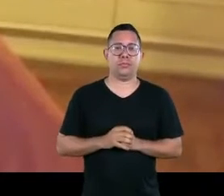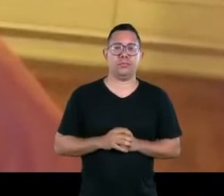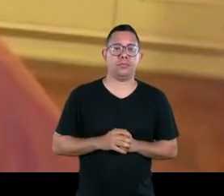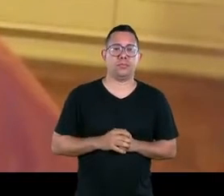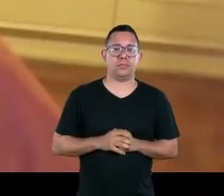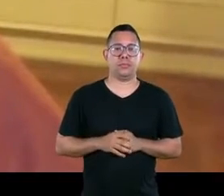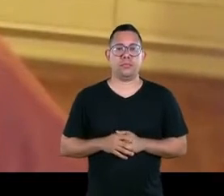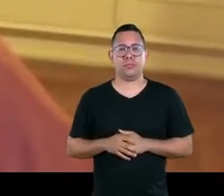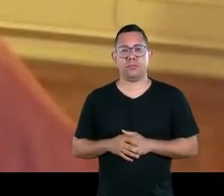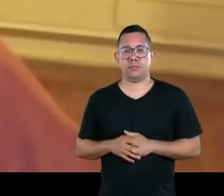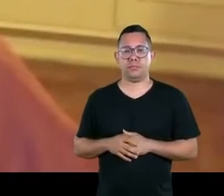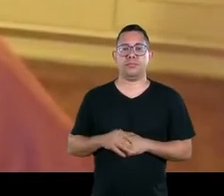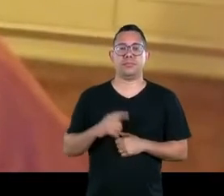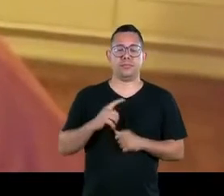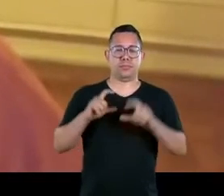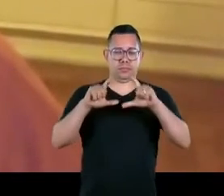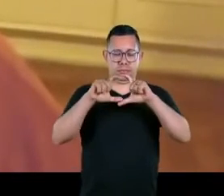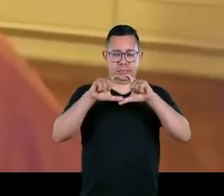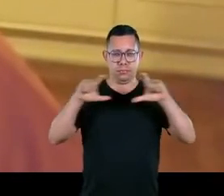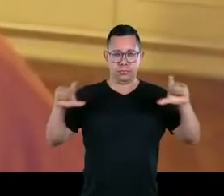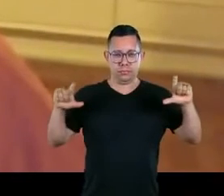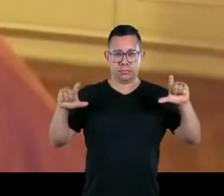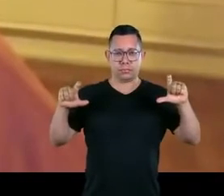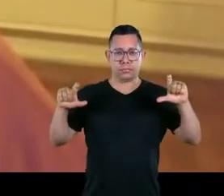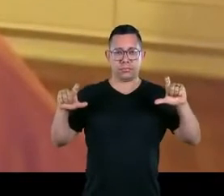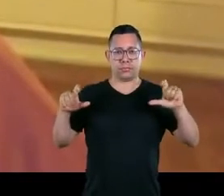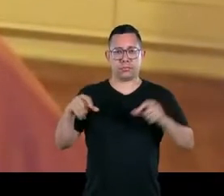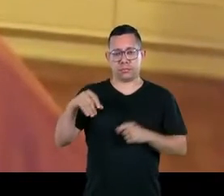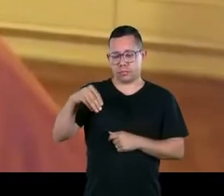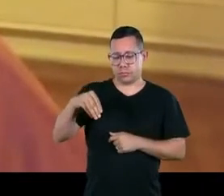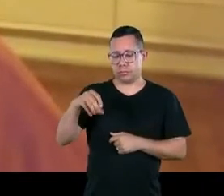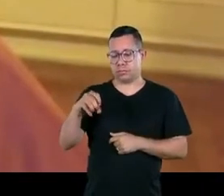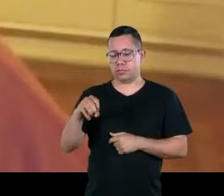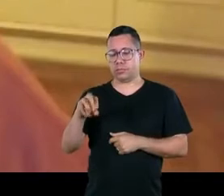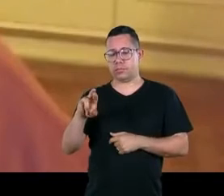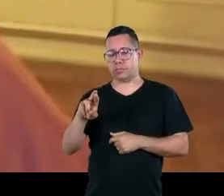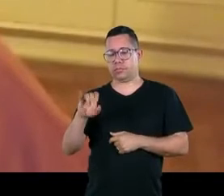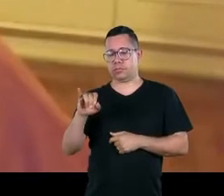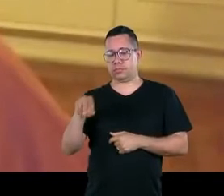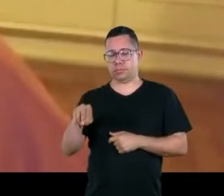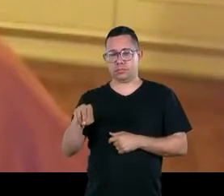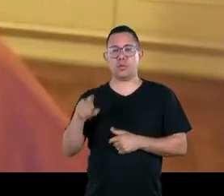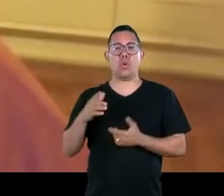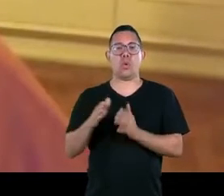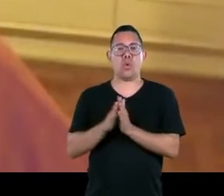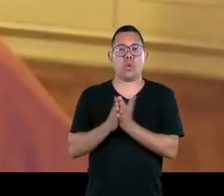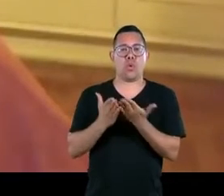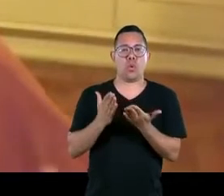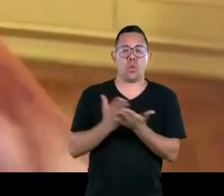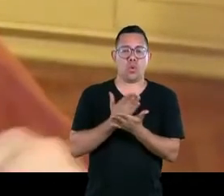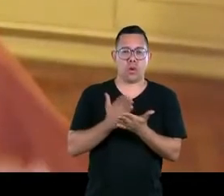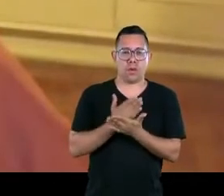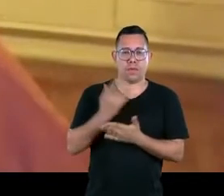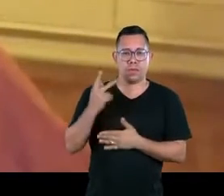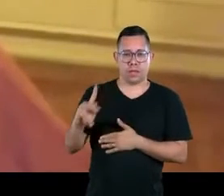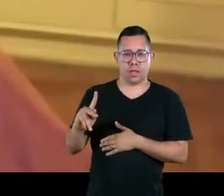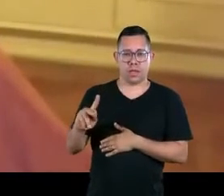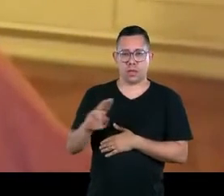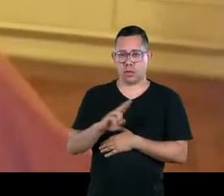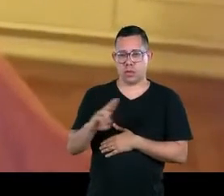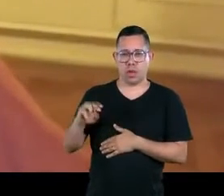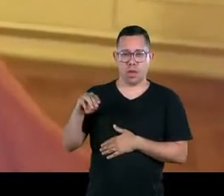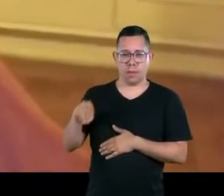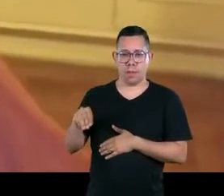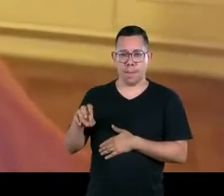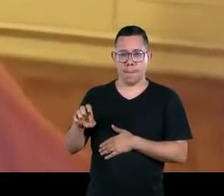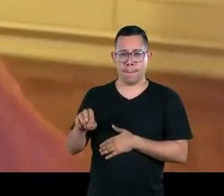gosto muito e compartilho, do seu livro Meus Demônios, publicado em 1994 e traduzido aqui